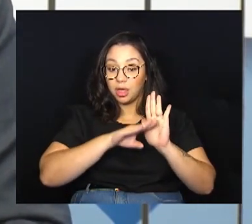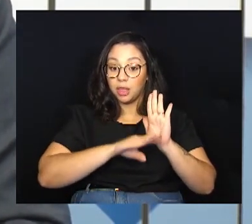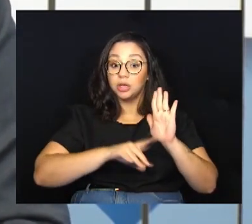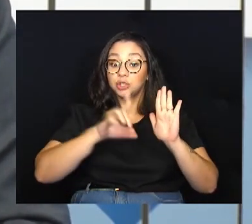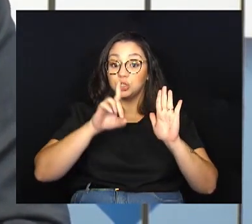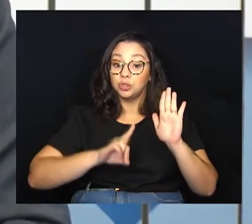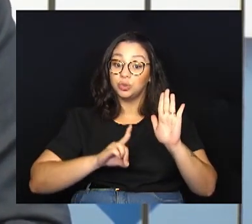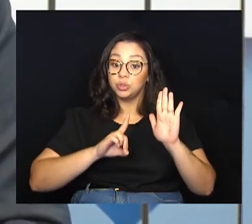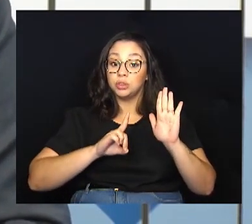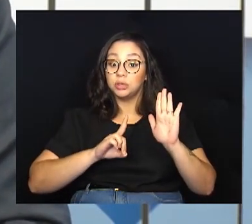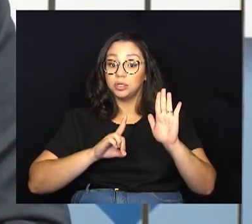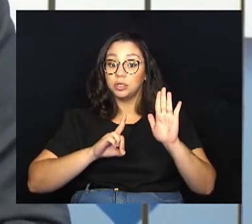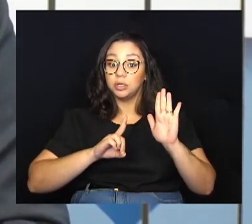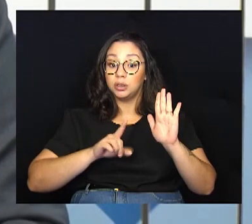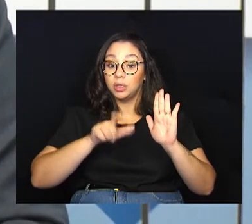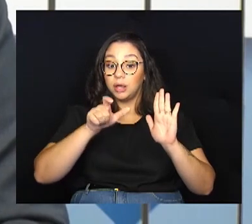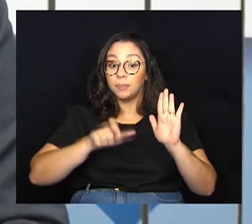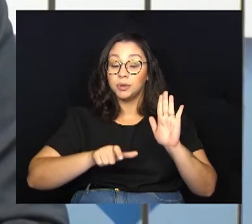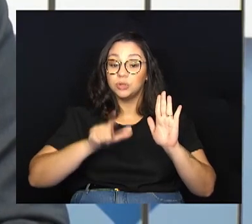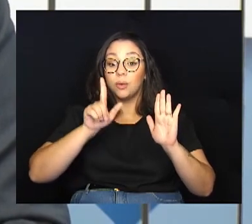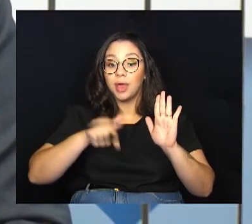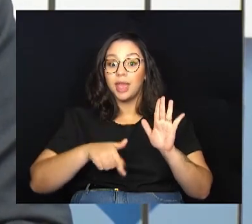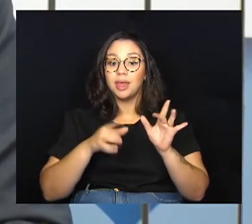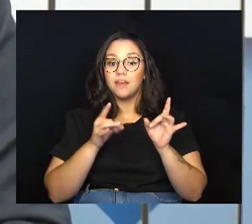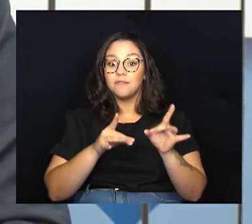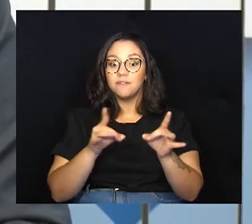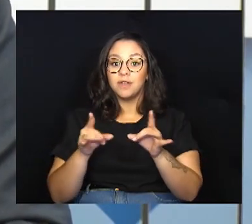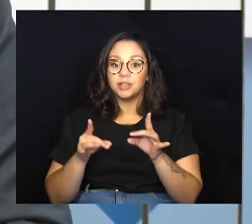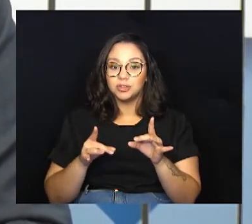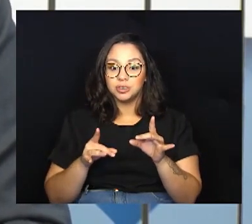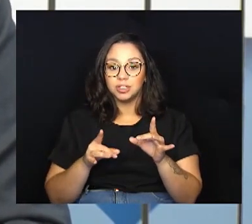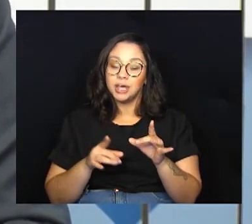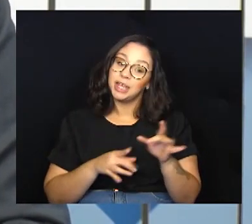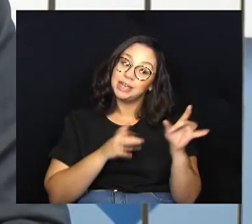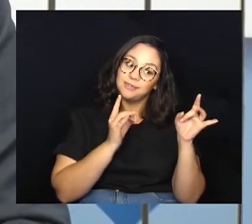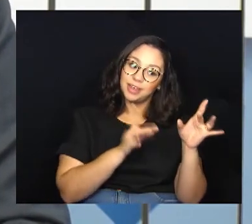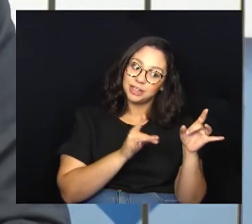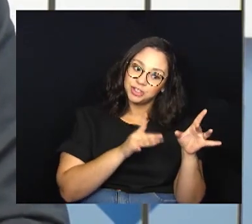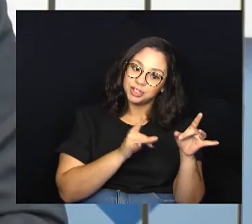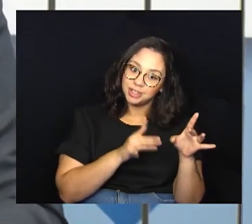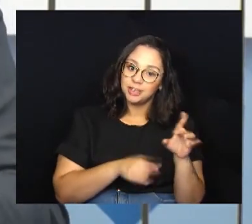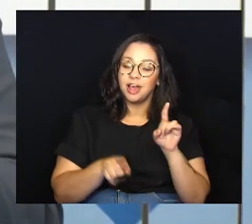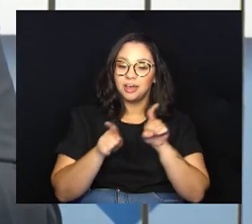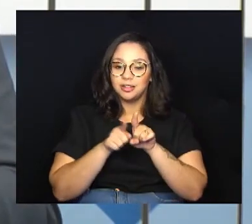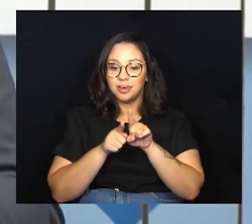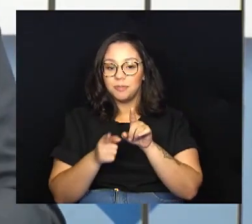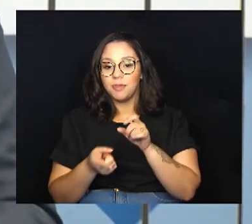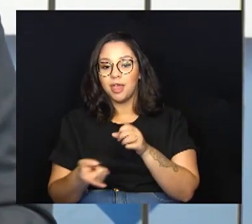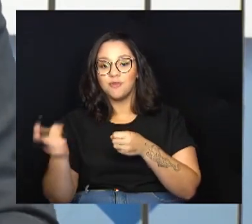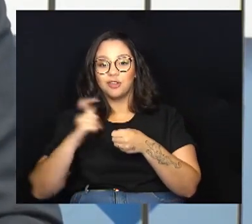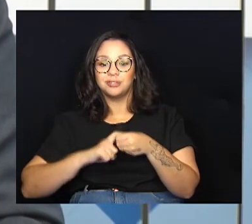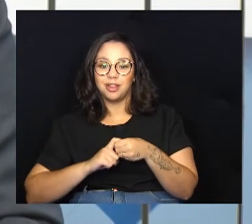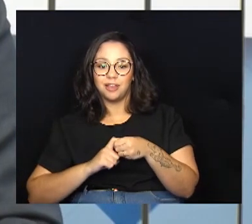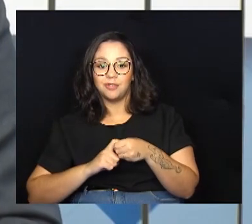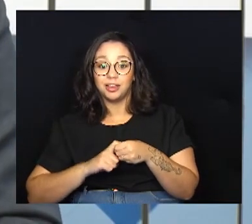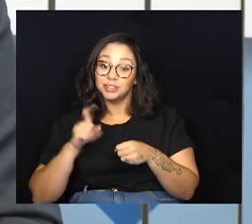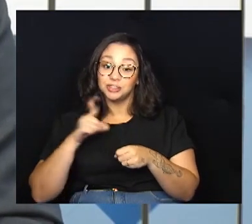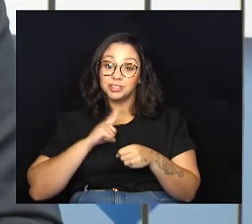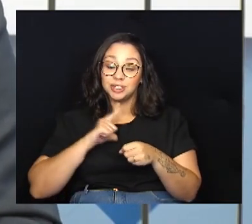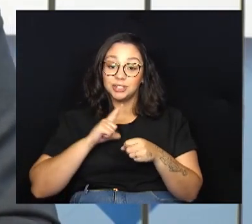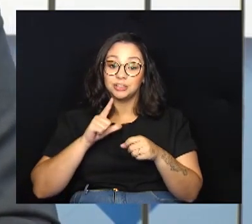pauta, das pautas é o plano. A gente vai começar a discutir o plano municipal sobre drogas. Tá, e o plano,